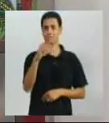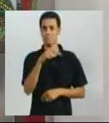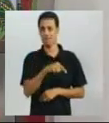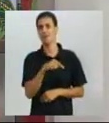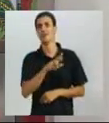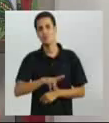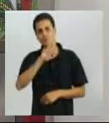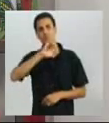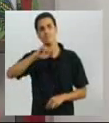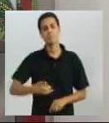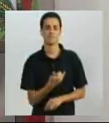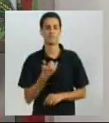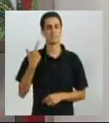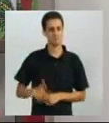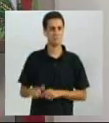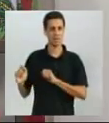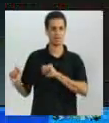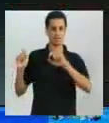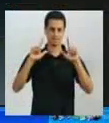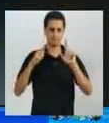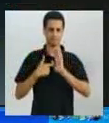desta natureza. A próxima imagem, por favor.